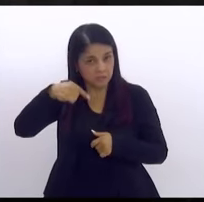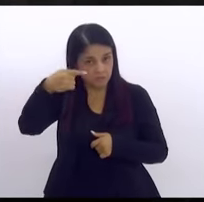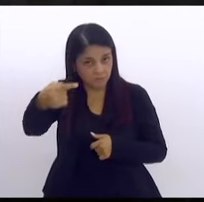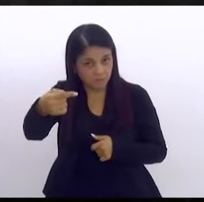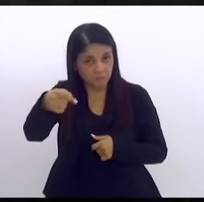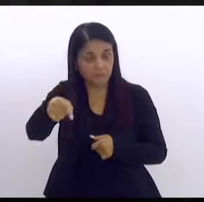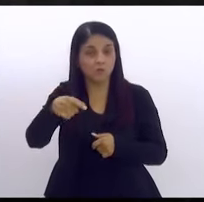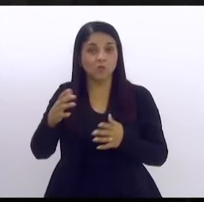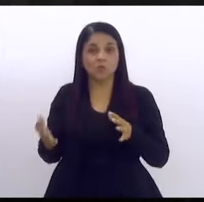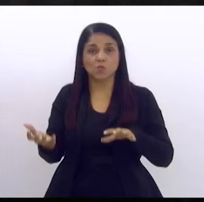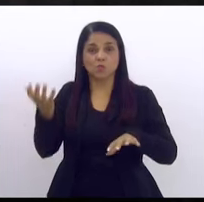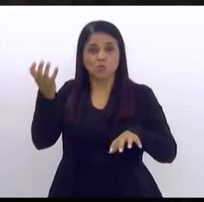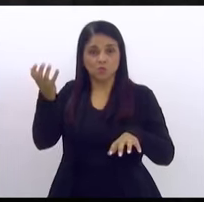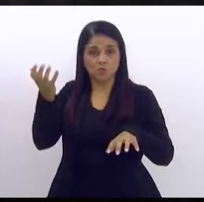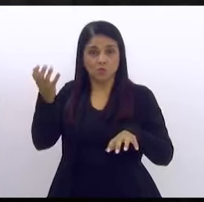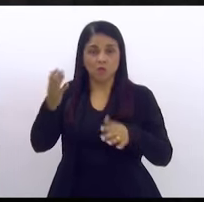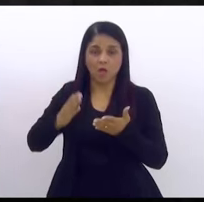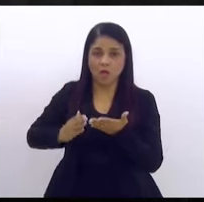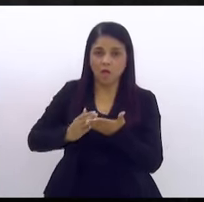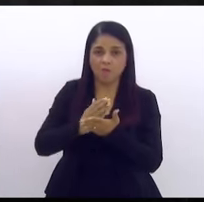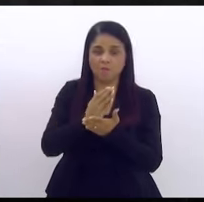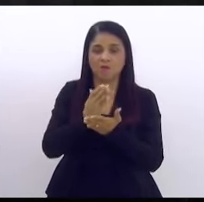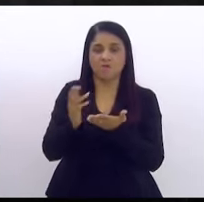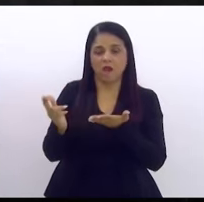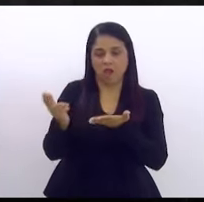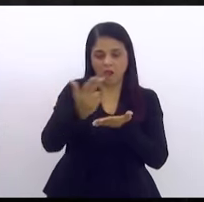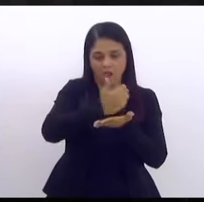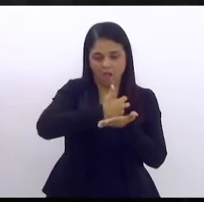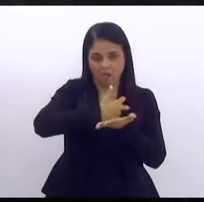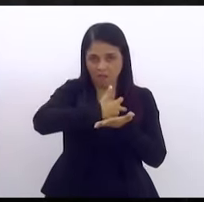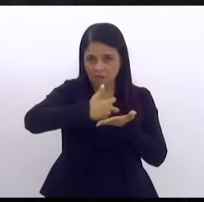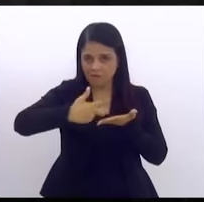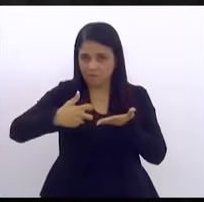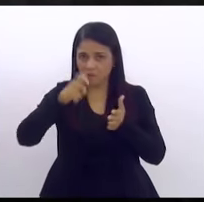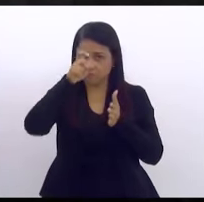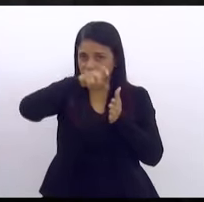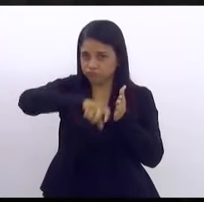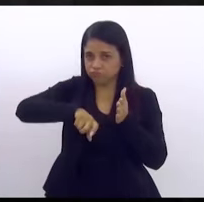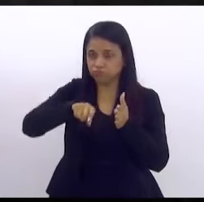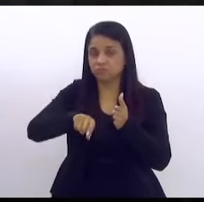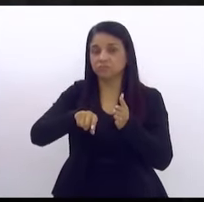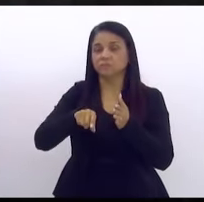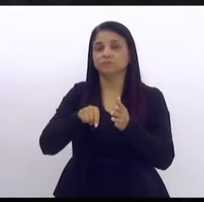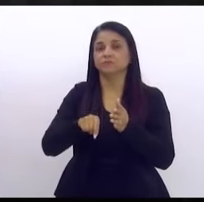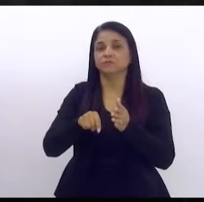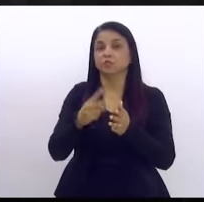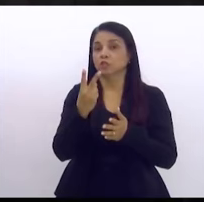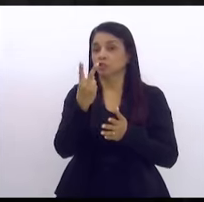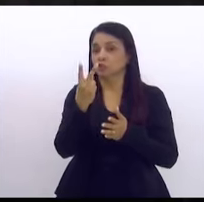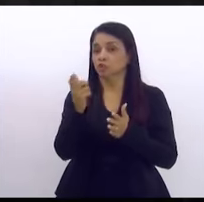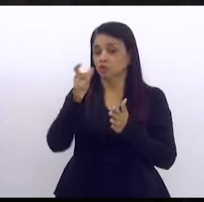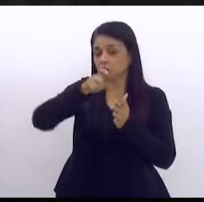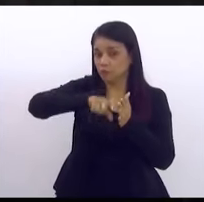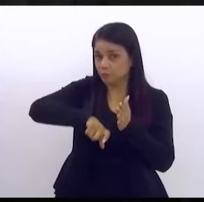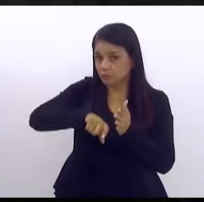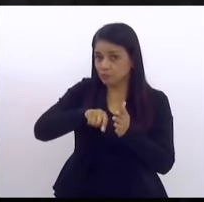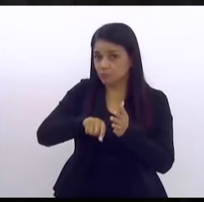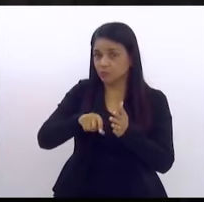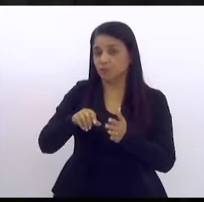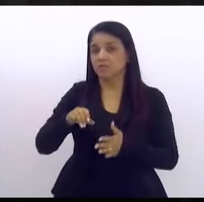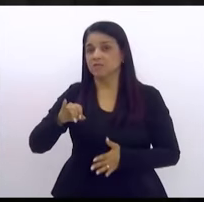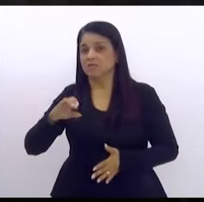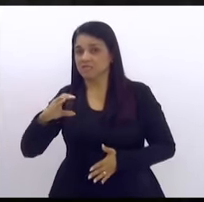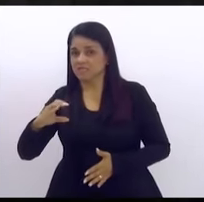Congresso Nacional aprova a reforma tributária. Ele cria dois tributos à reforma, o